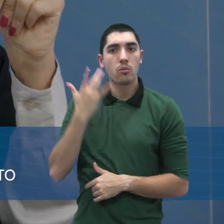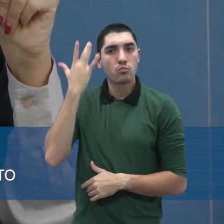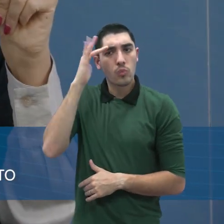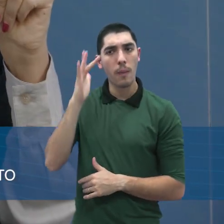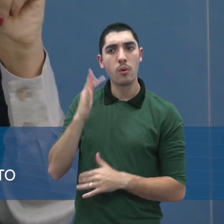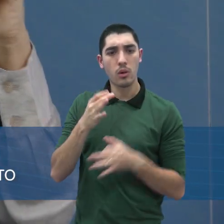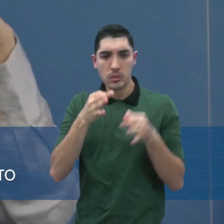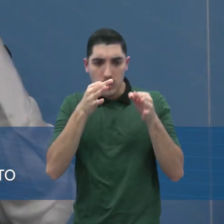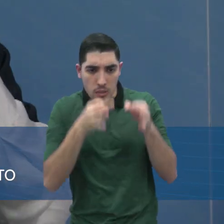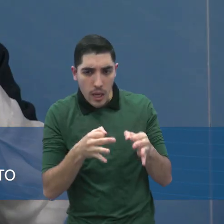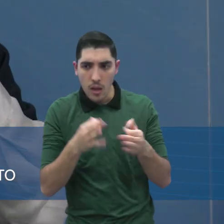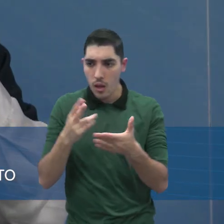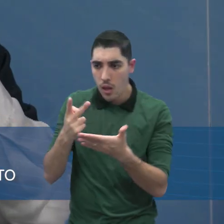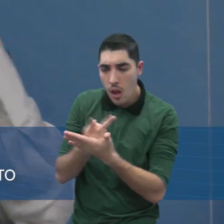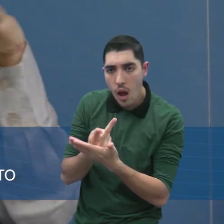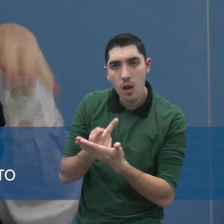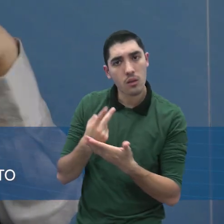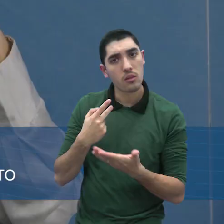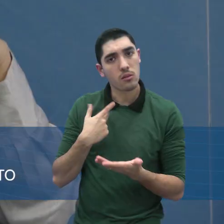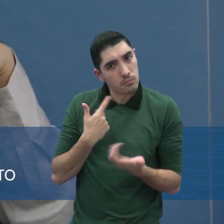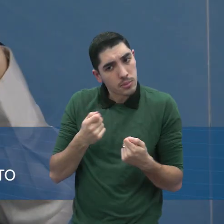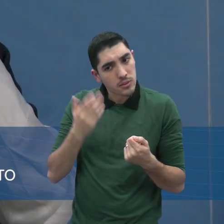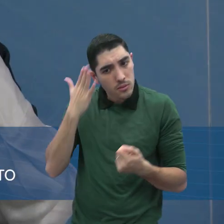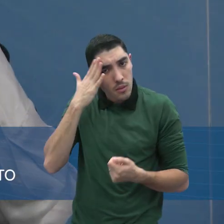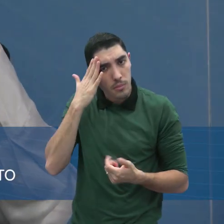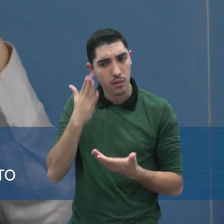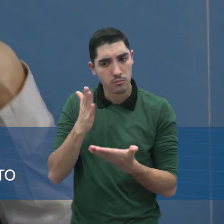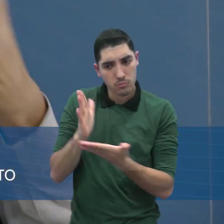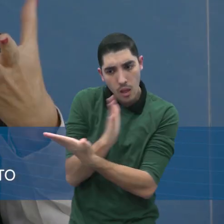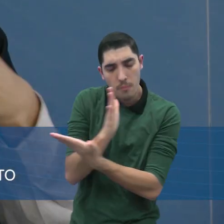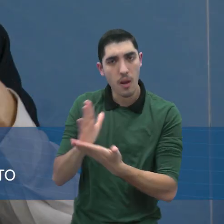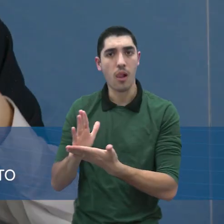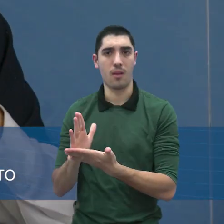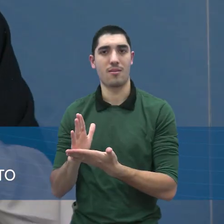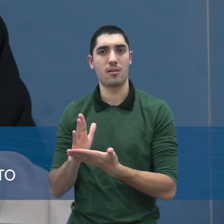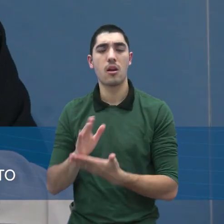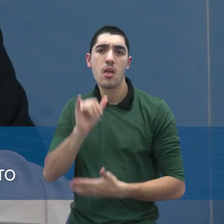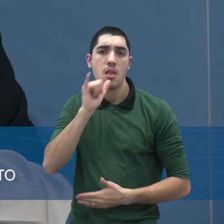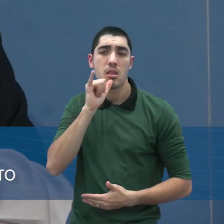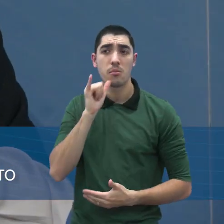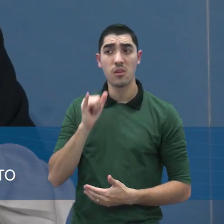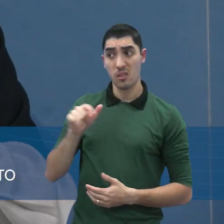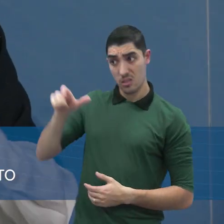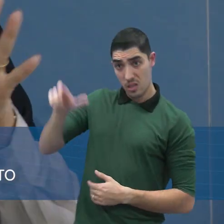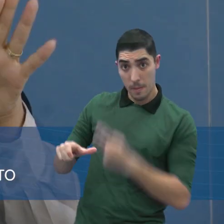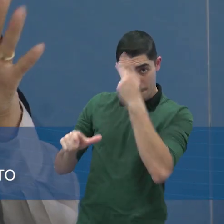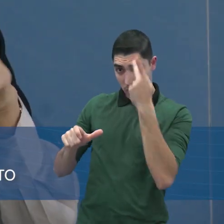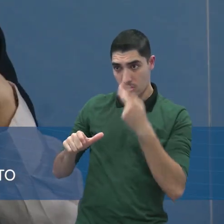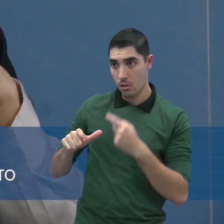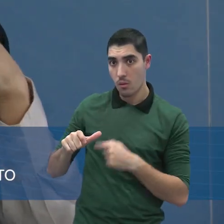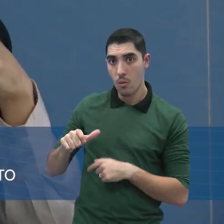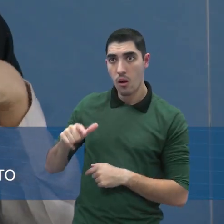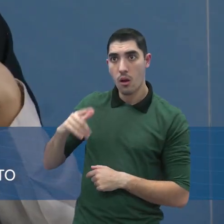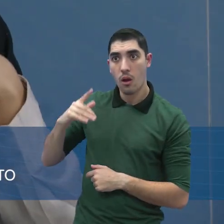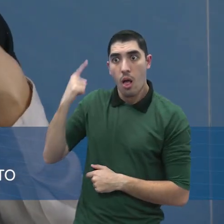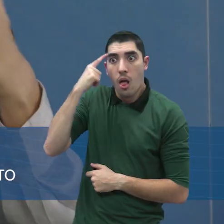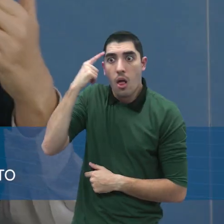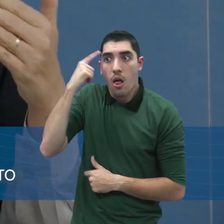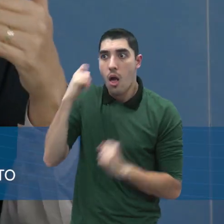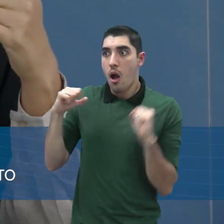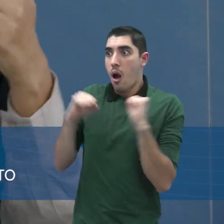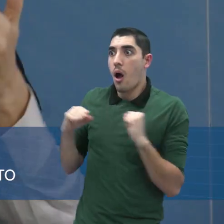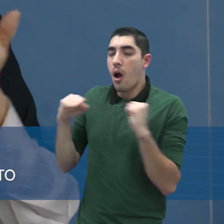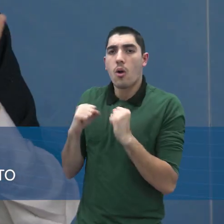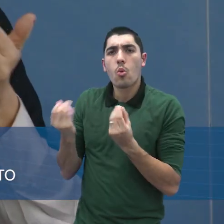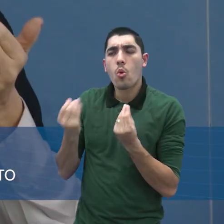certo ou errado. Tanto que às vezes me perguntam, como eu faço para lidar com o fanático? Eu falo, gente, não adianta você